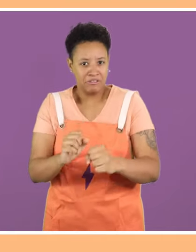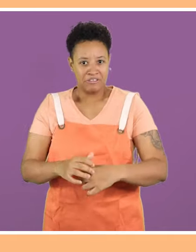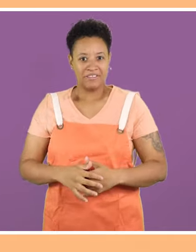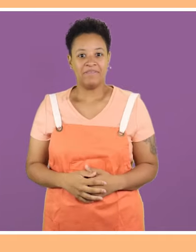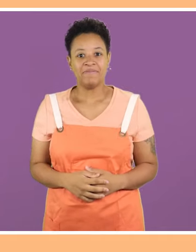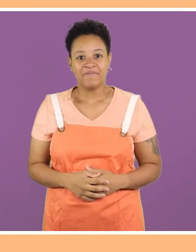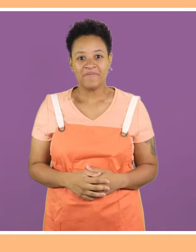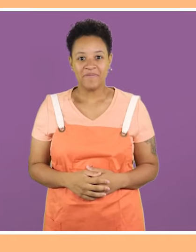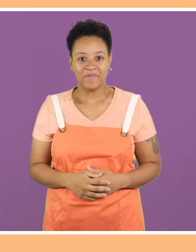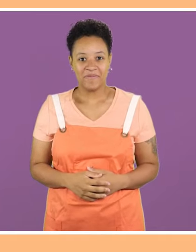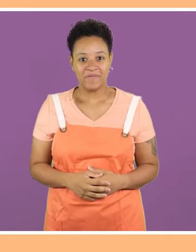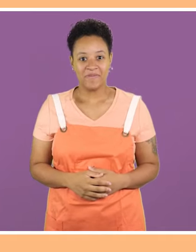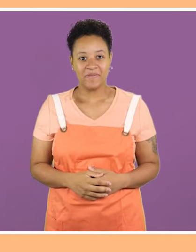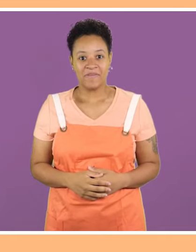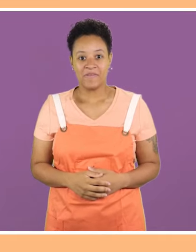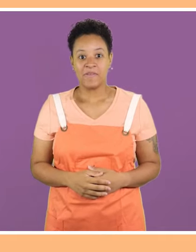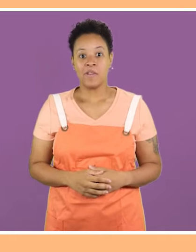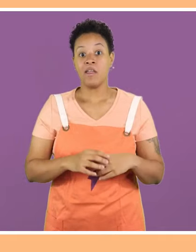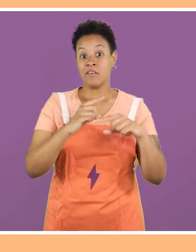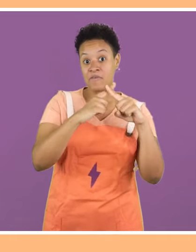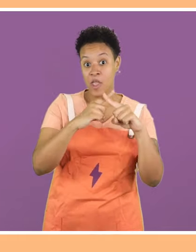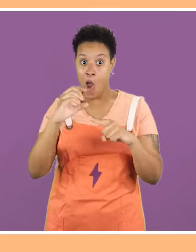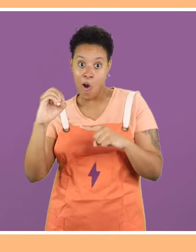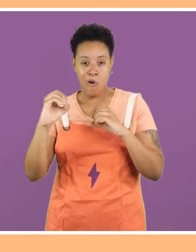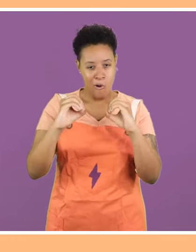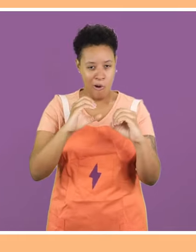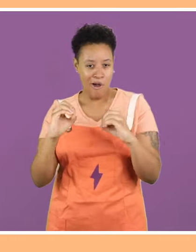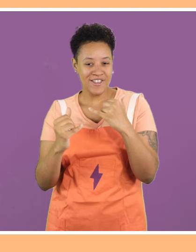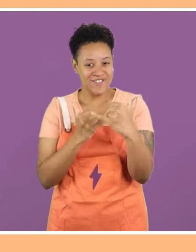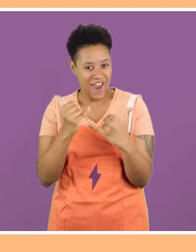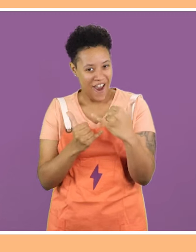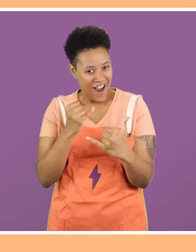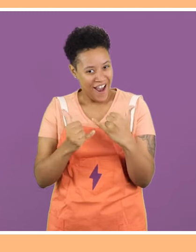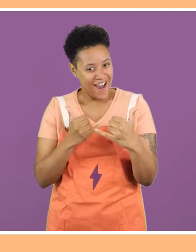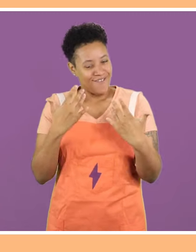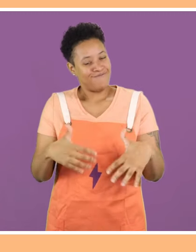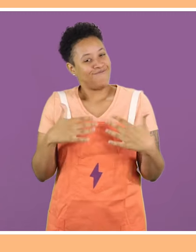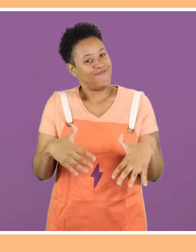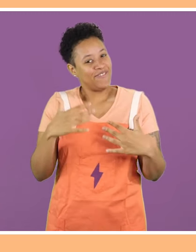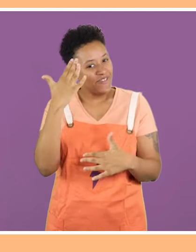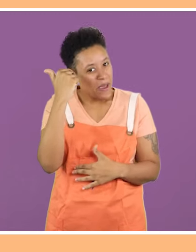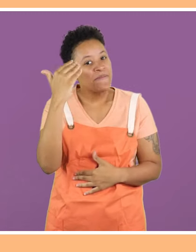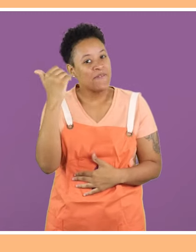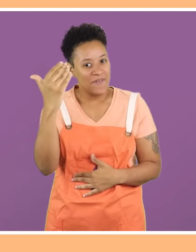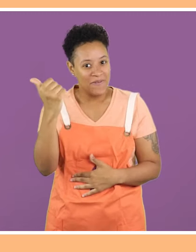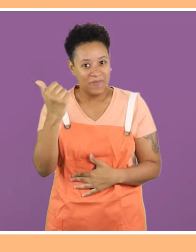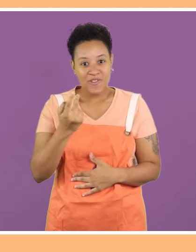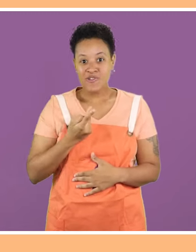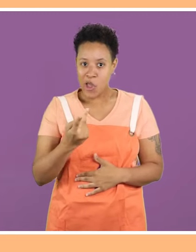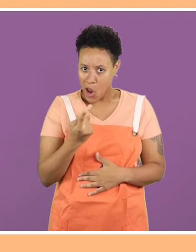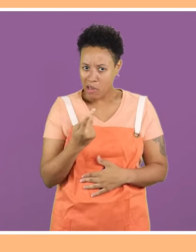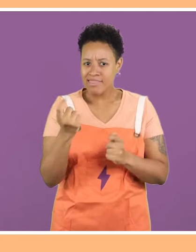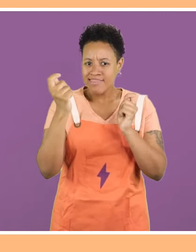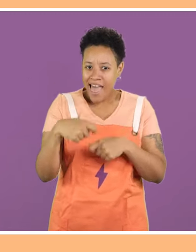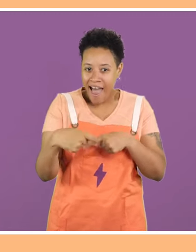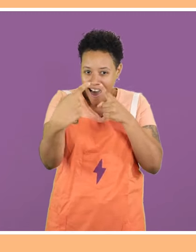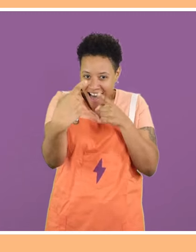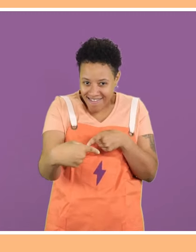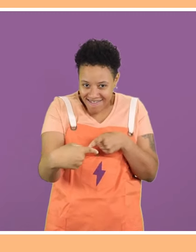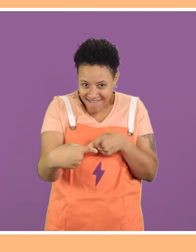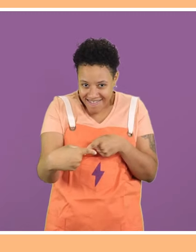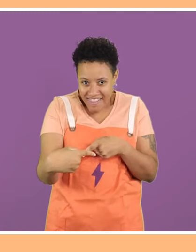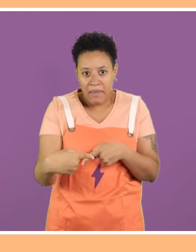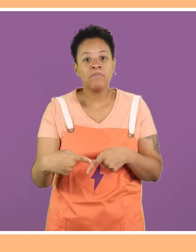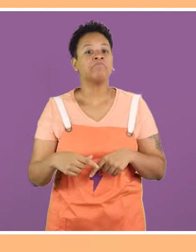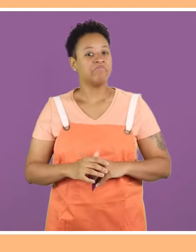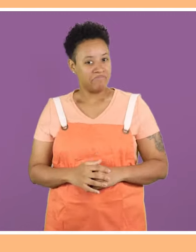O jogo da velha é um clássico. É um passatempo super antigo que pode ser jogado entre 2 pessoas. Ou em um torneio com seus